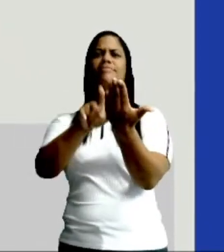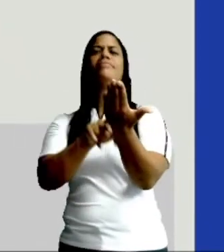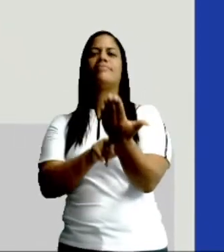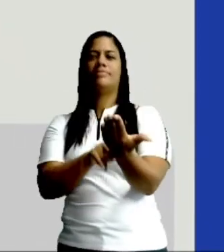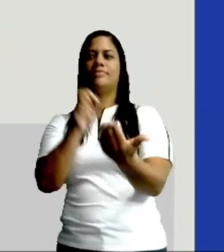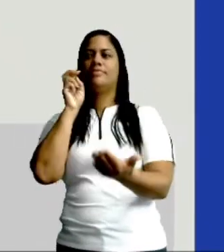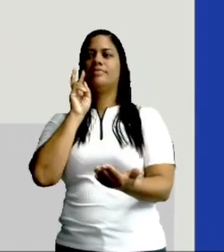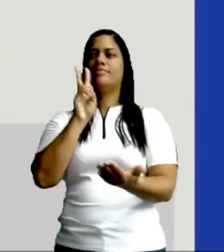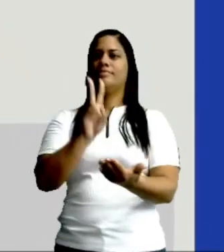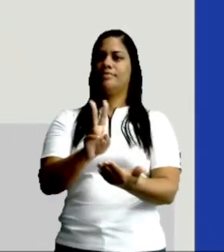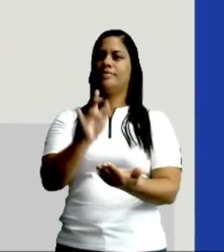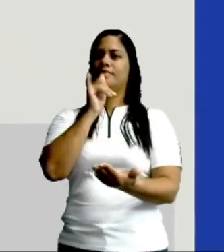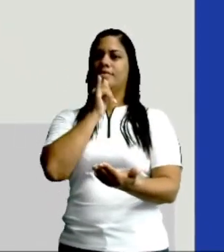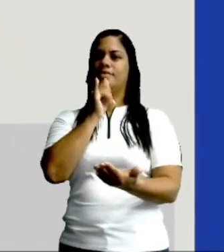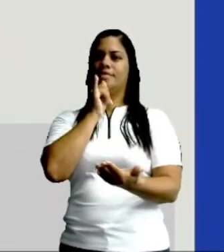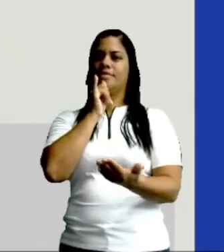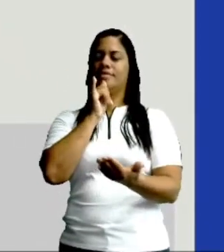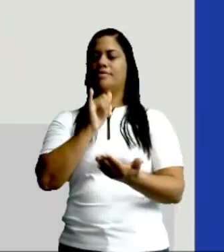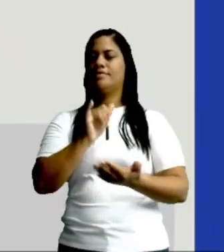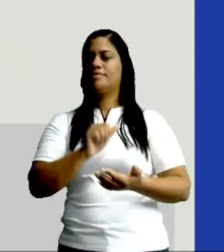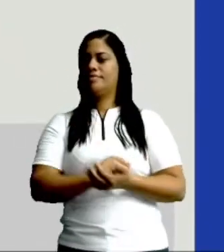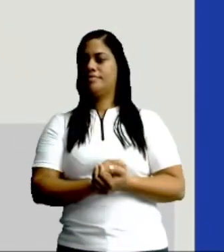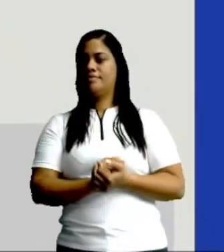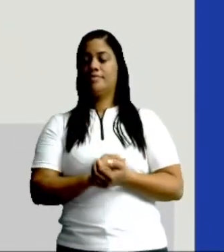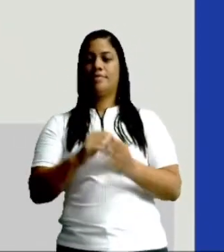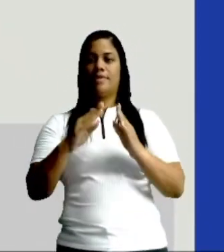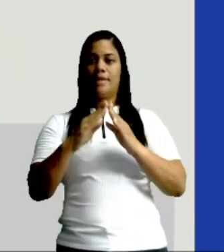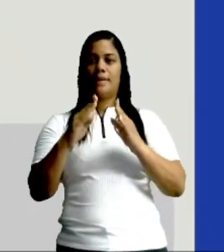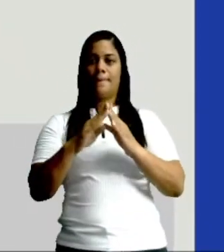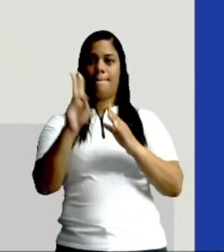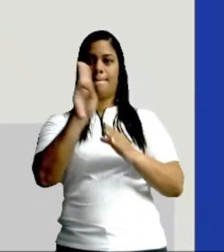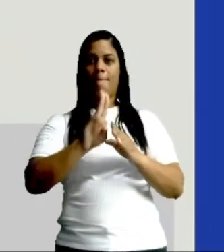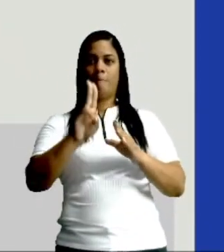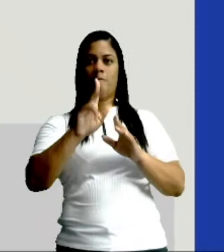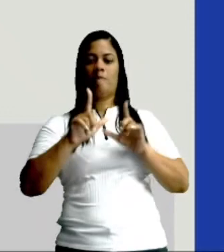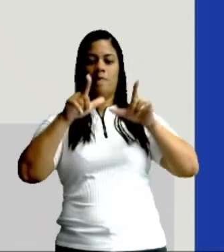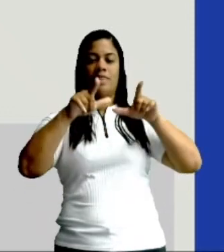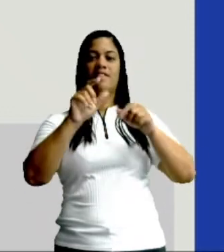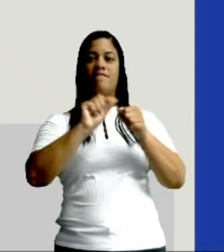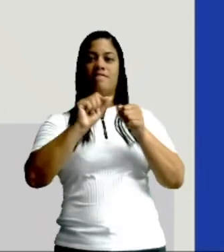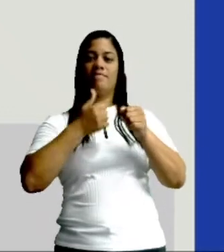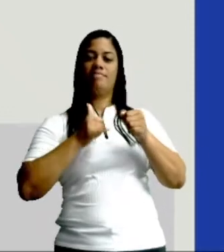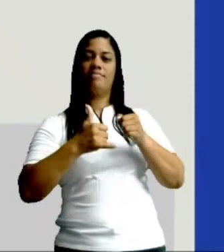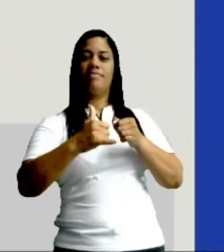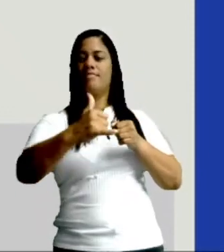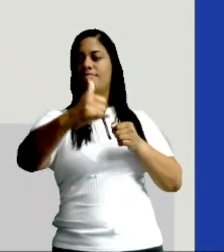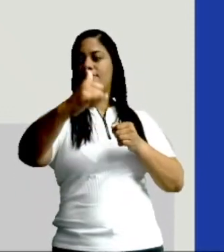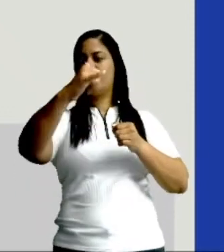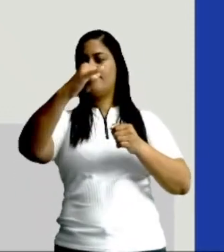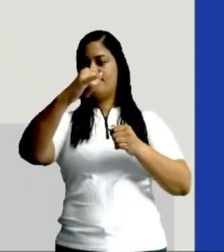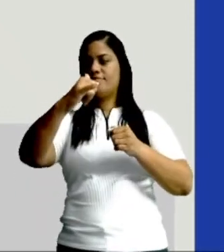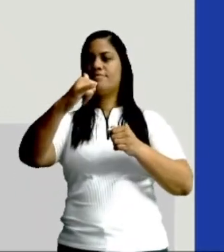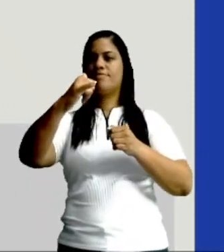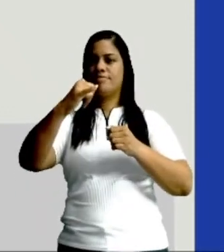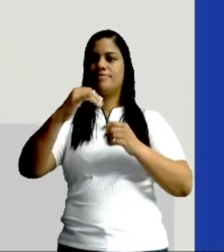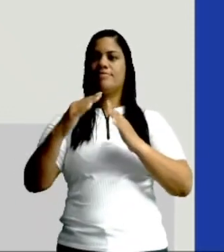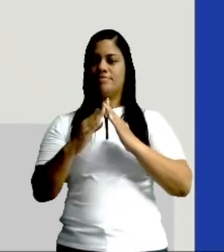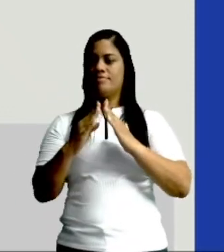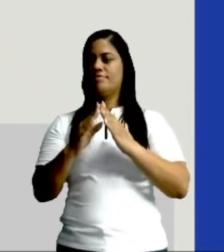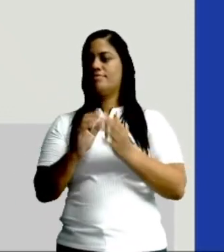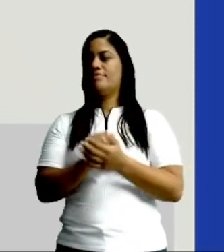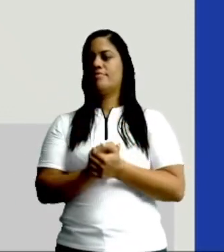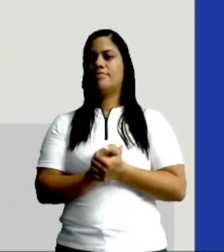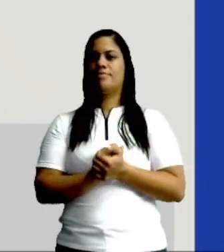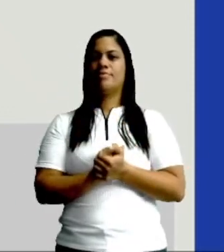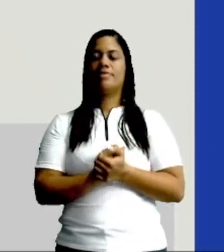Aí você vê aí ó, o exemplo de painéis solares utilizados para a geração de energia solar, tá certo? Em